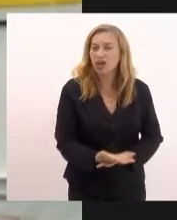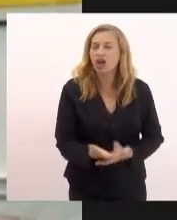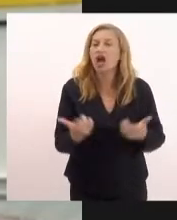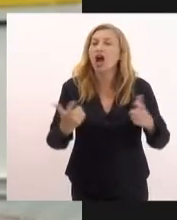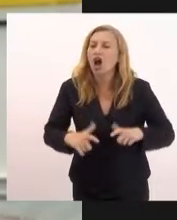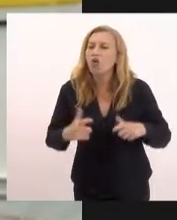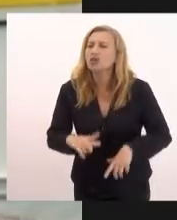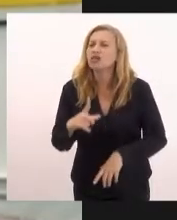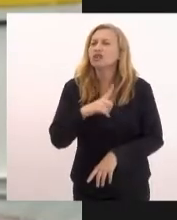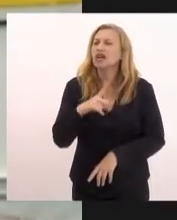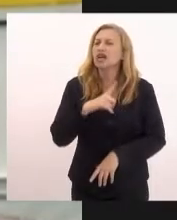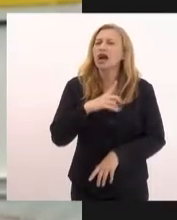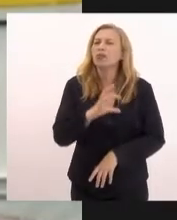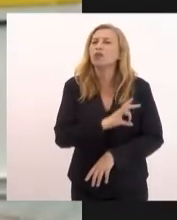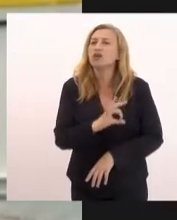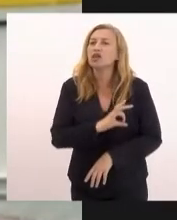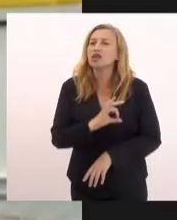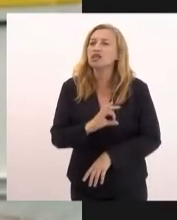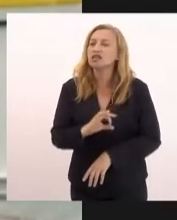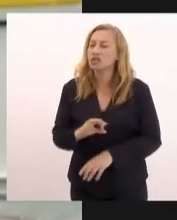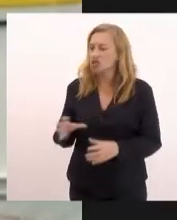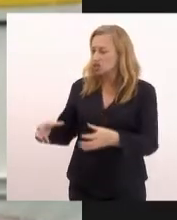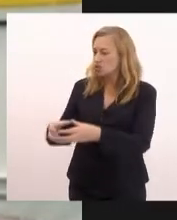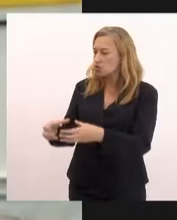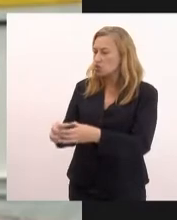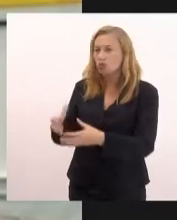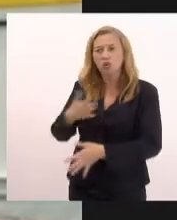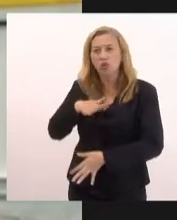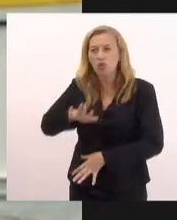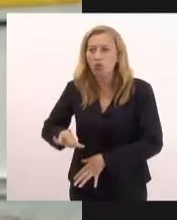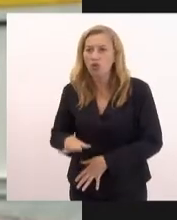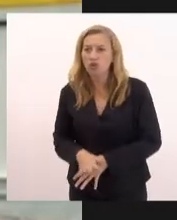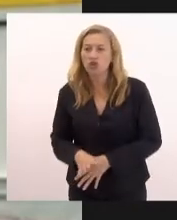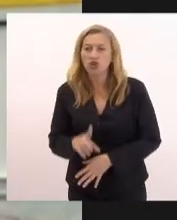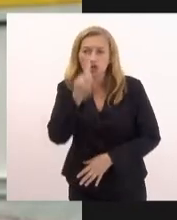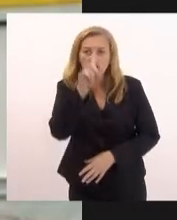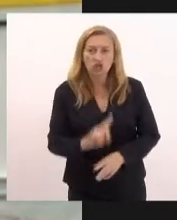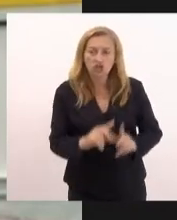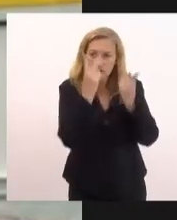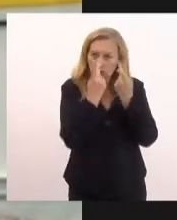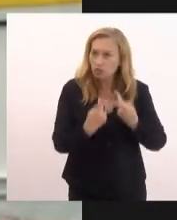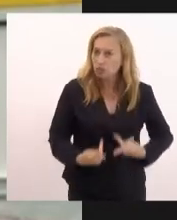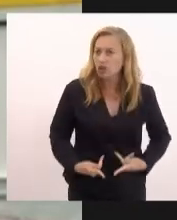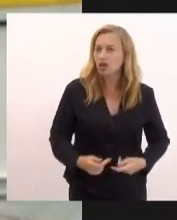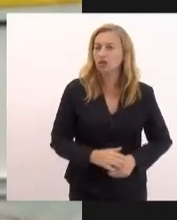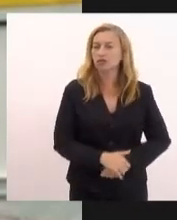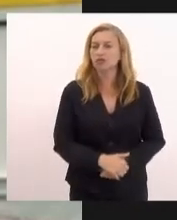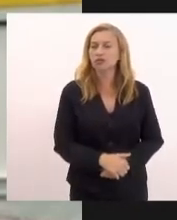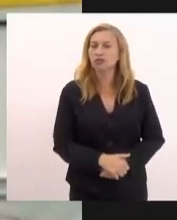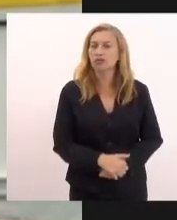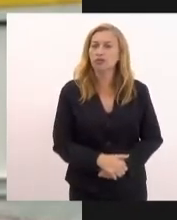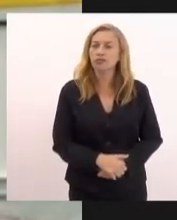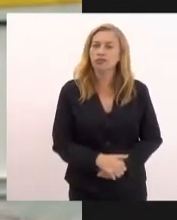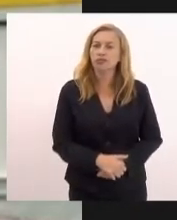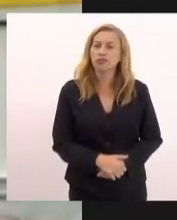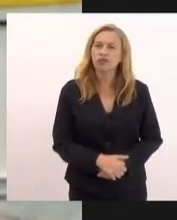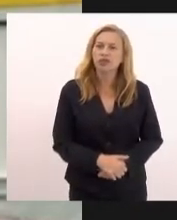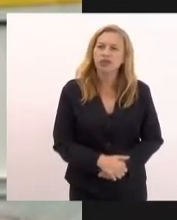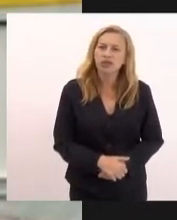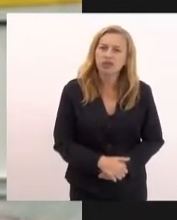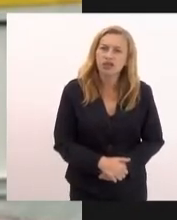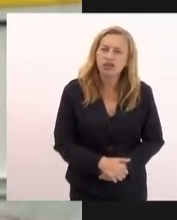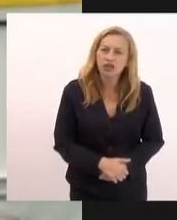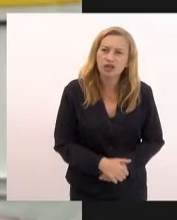como essa turma odeia, aclamando direitos humanos sempre para a ótica do vagabundo e do marginal, querer